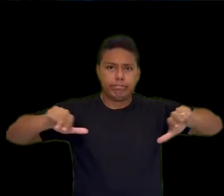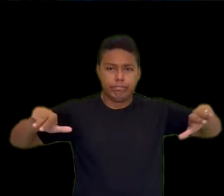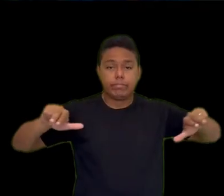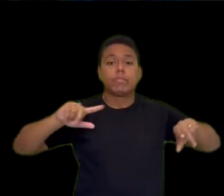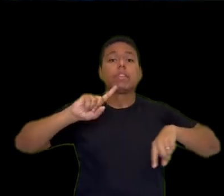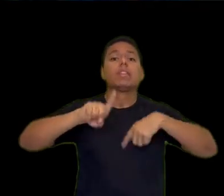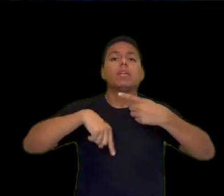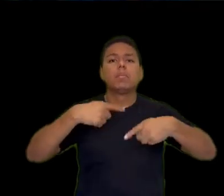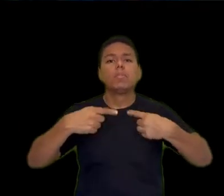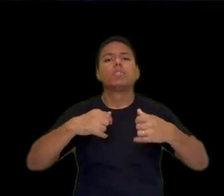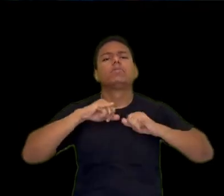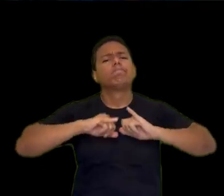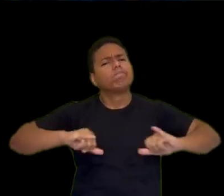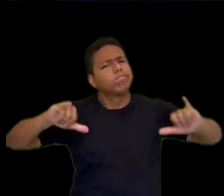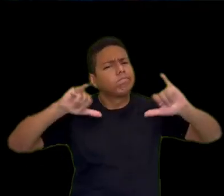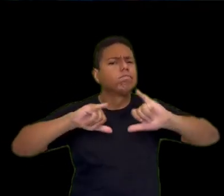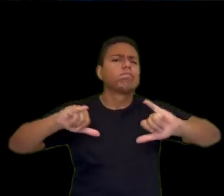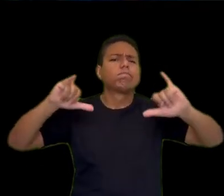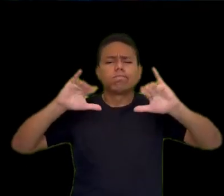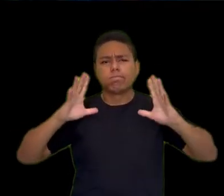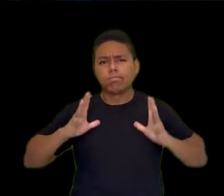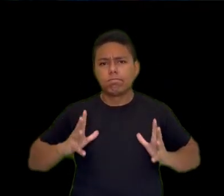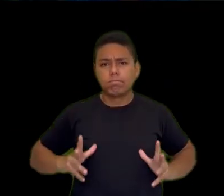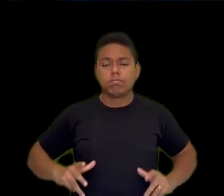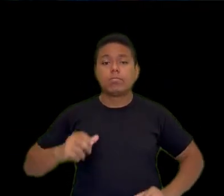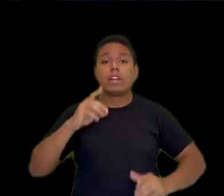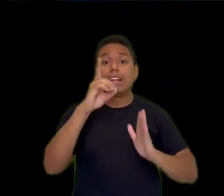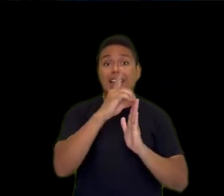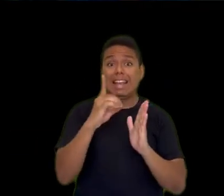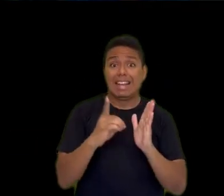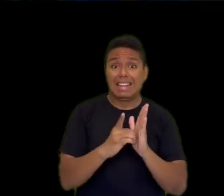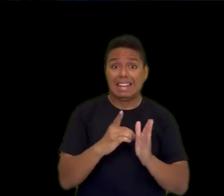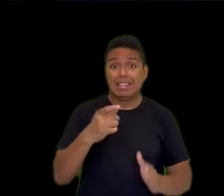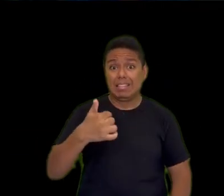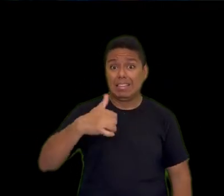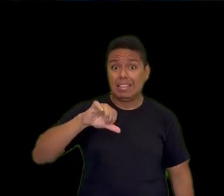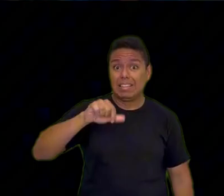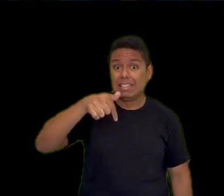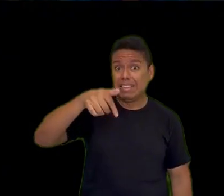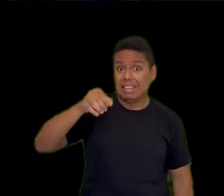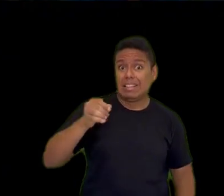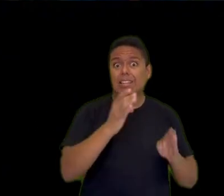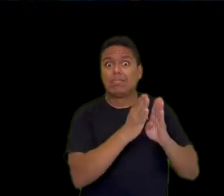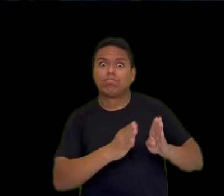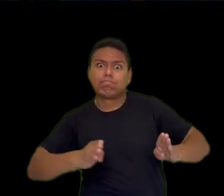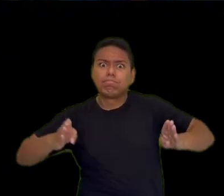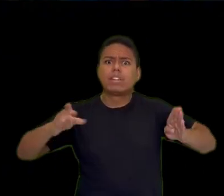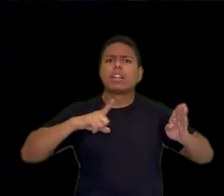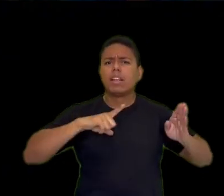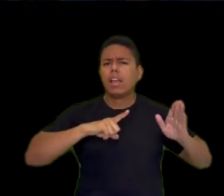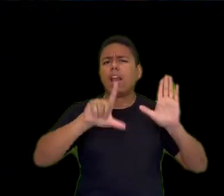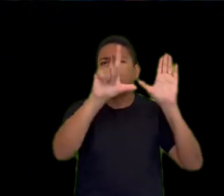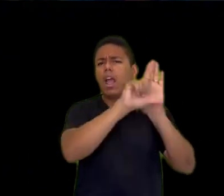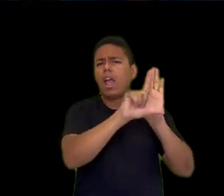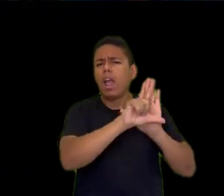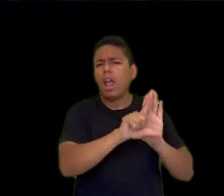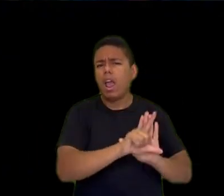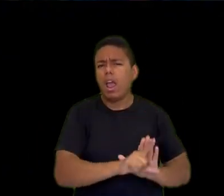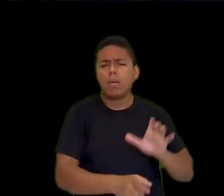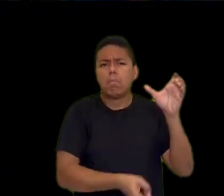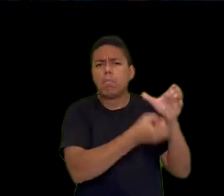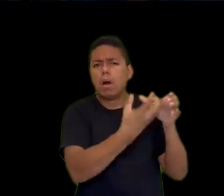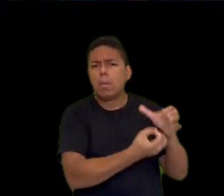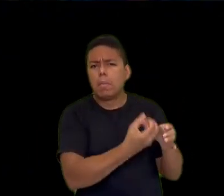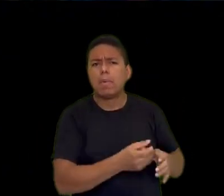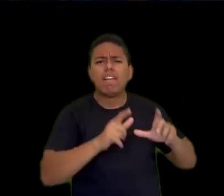70, isso é bastante importante, ela é marcada por várias legislações sanitárias, né? Com destaques para a